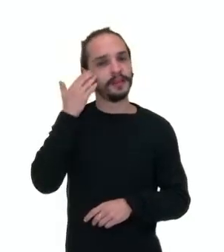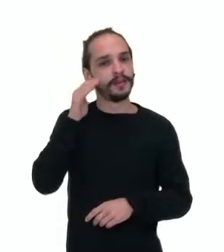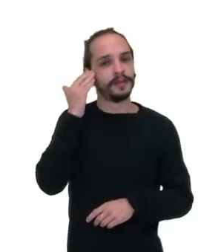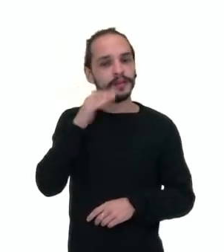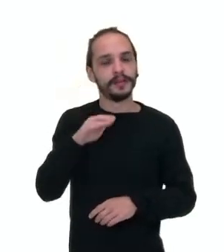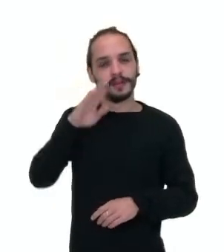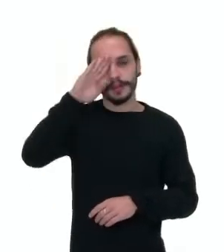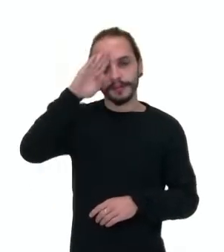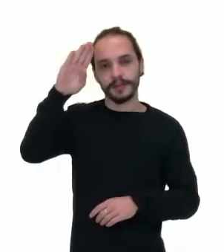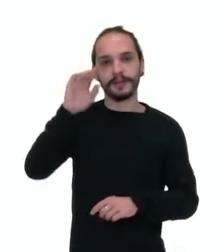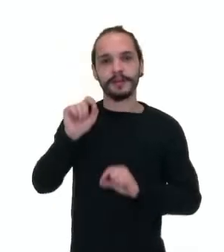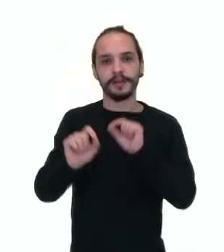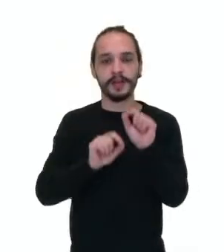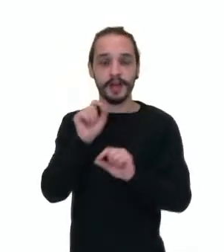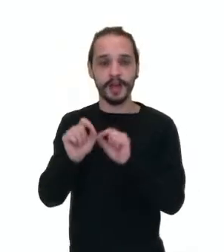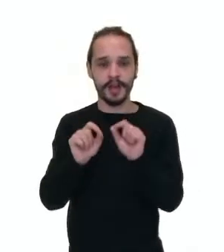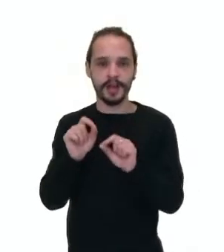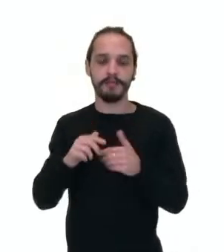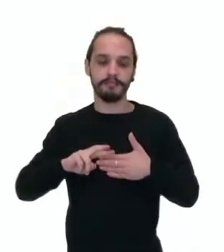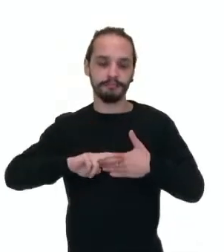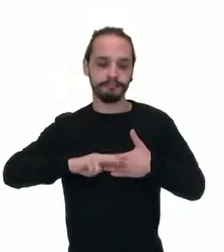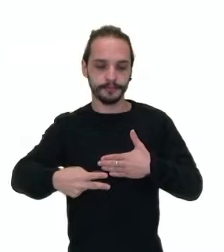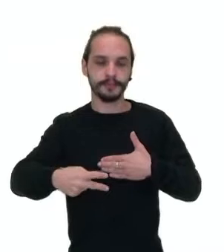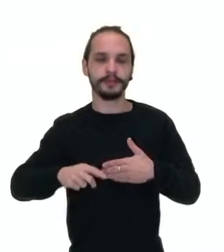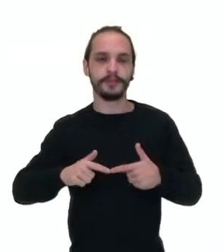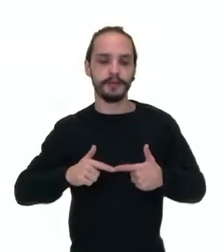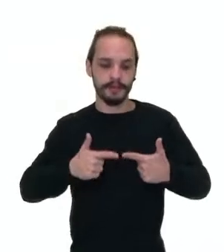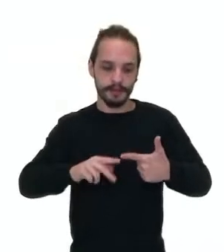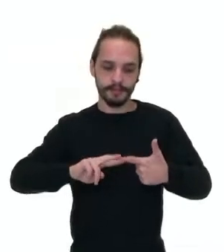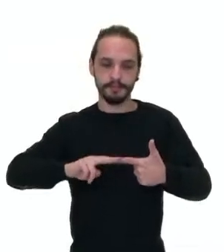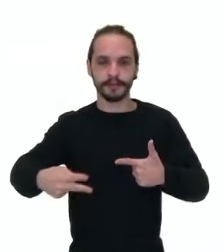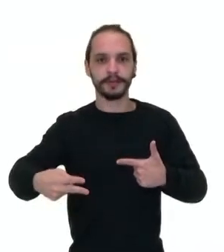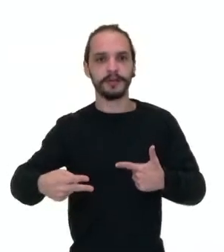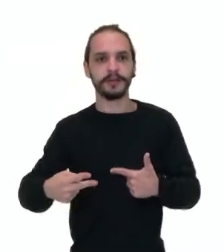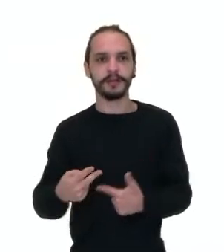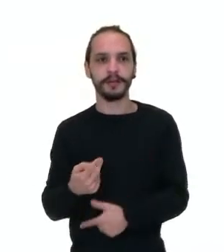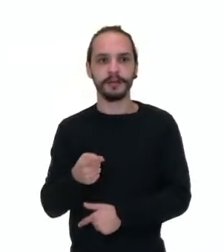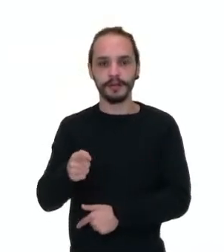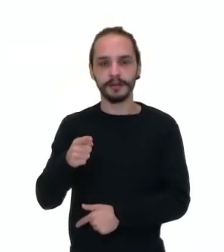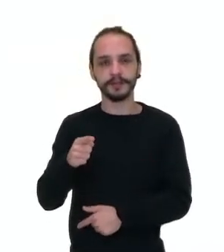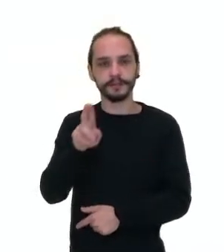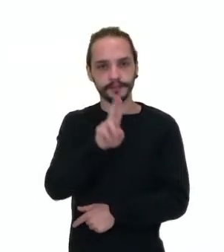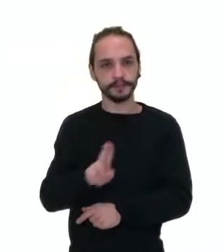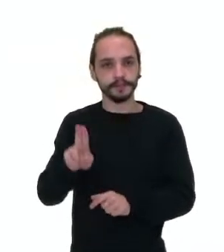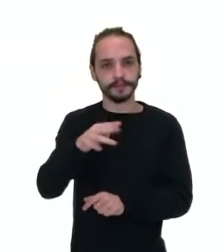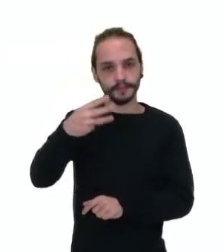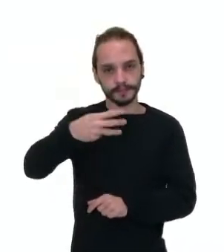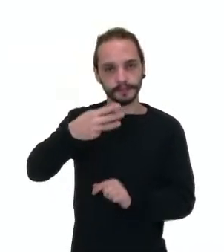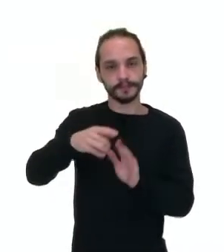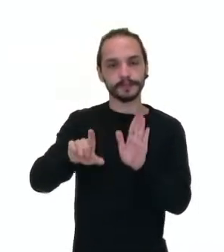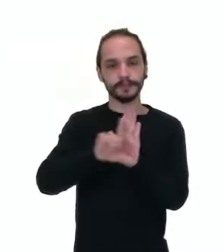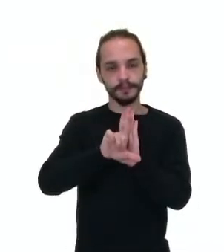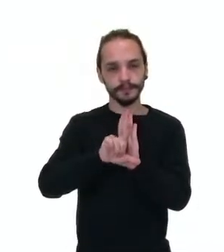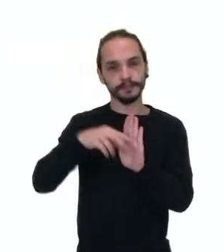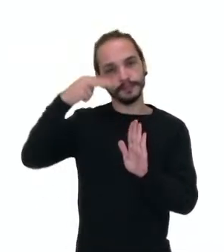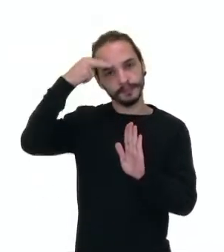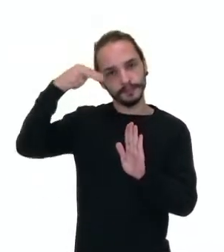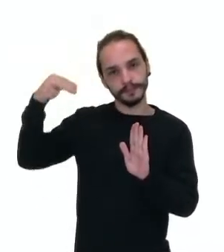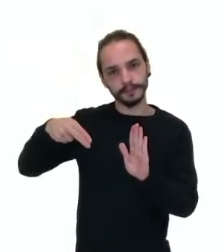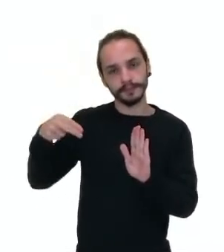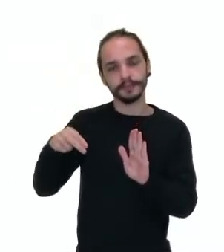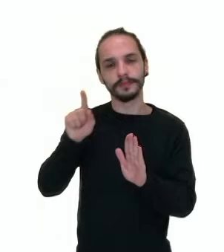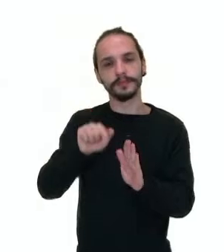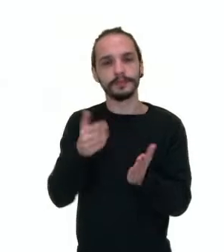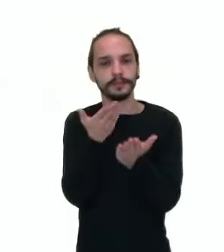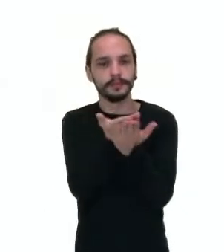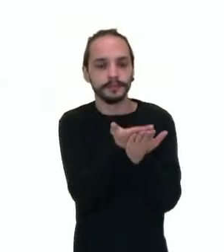reação, certo? Da seguinte maneira, uma aplicação pouco perceptível da terceira lei de Newton é tida como o estudo de peso dos objetos